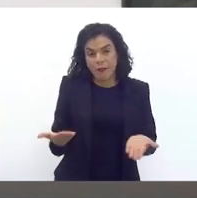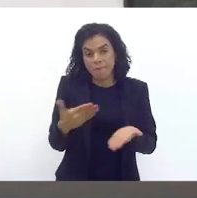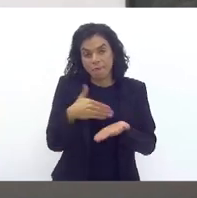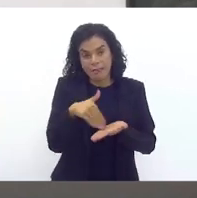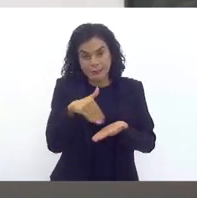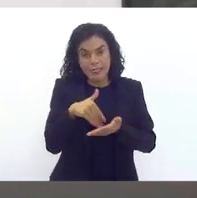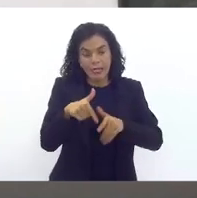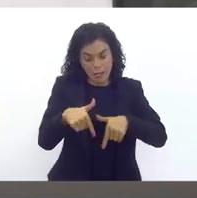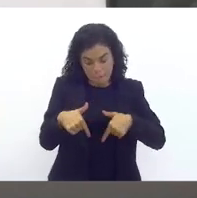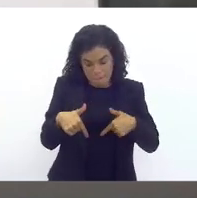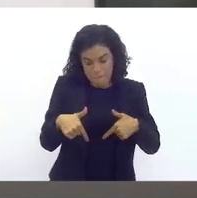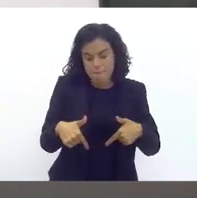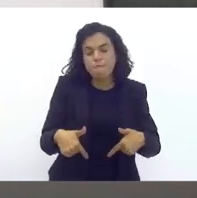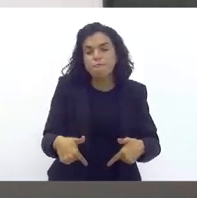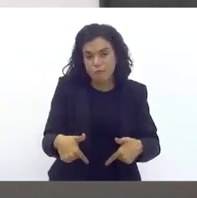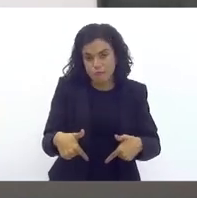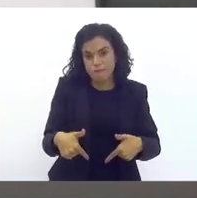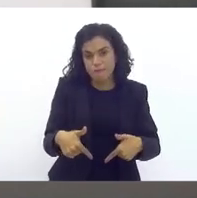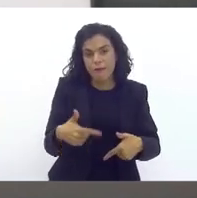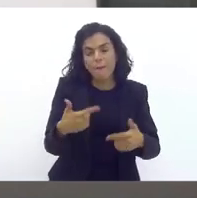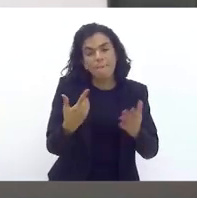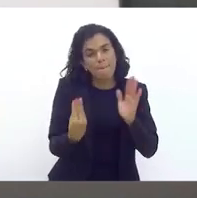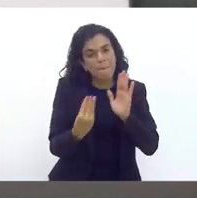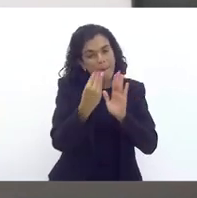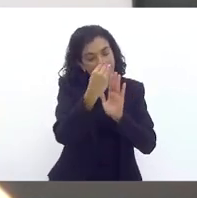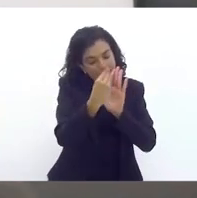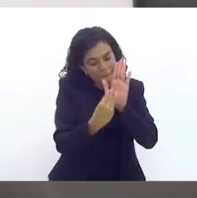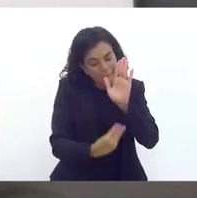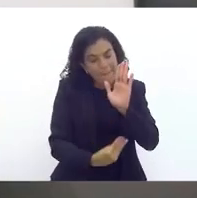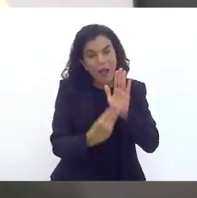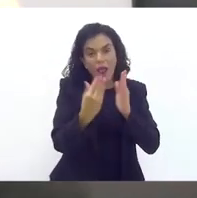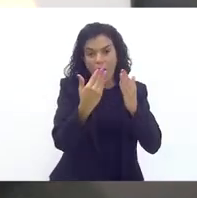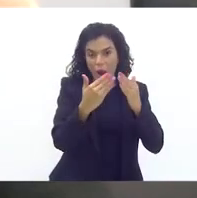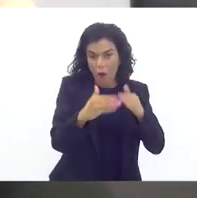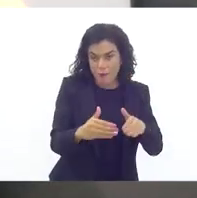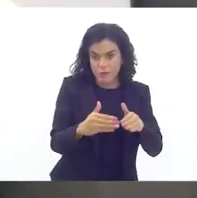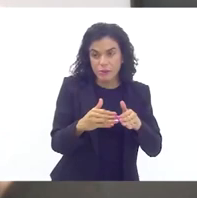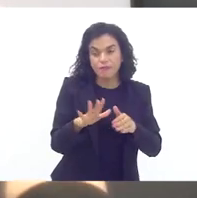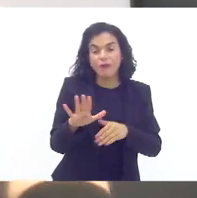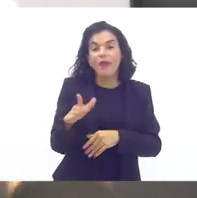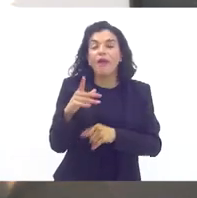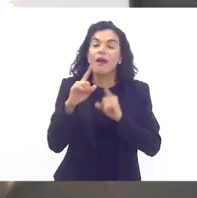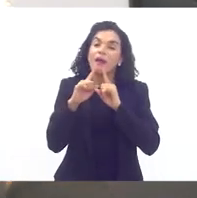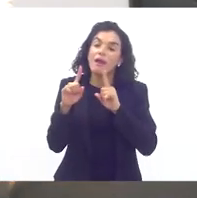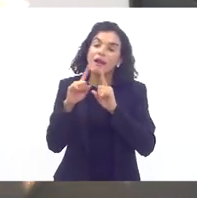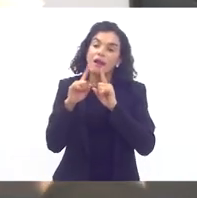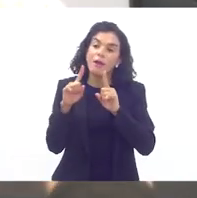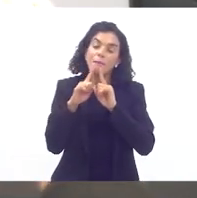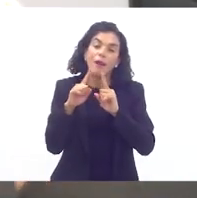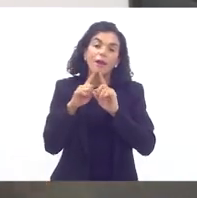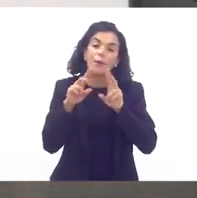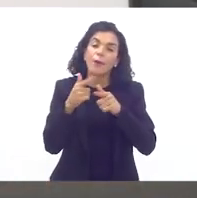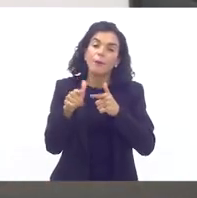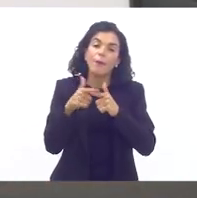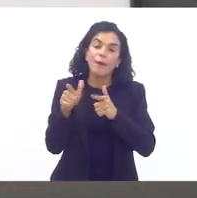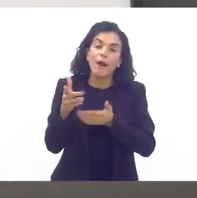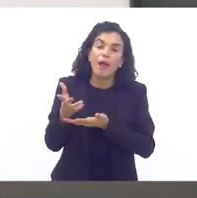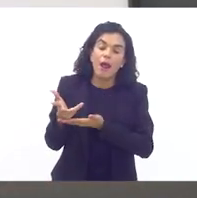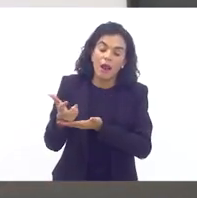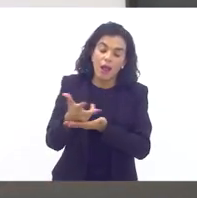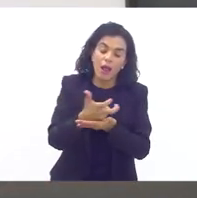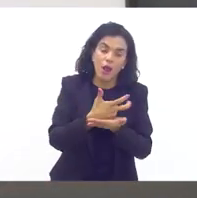a sua parte, fez a compensação, e eles alegaram que a compensação era orçamentária e